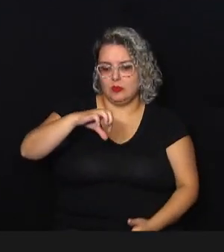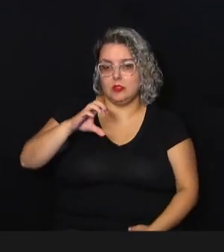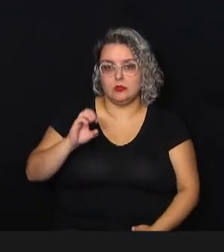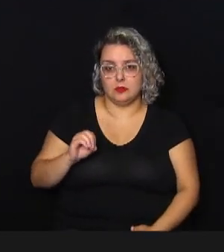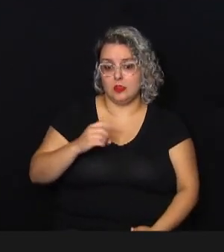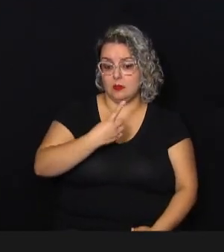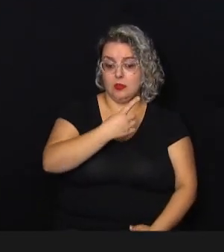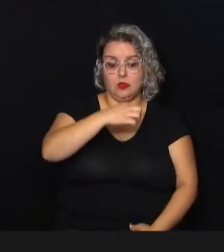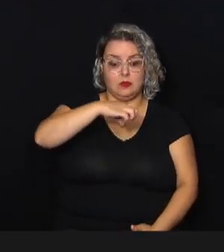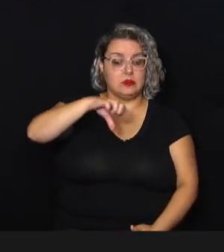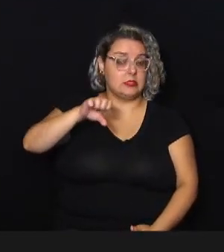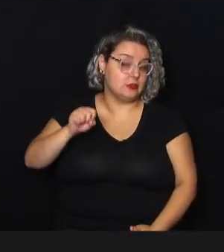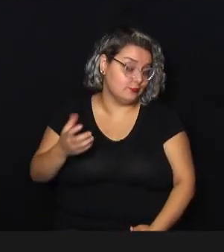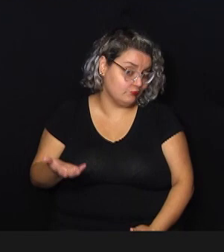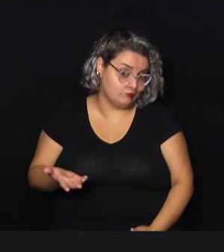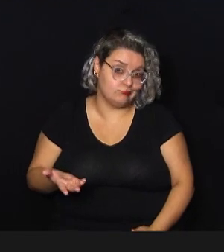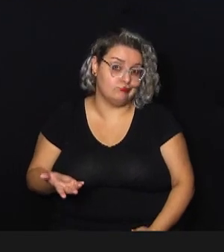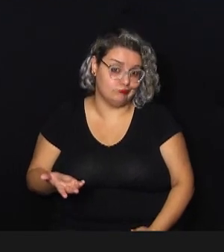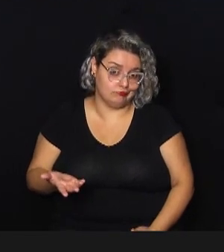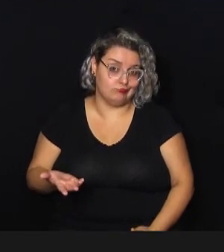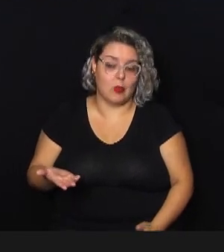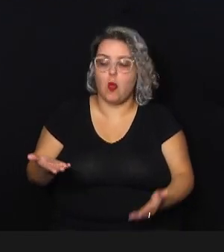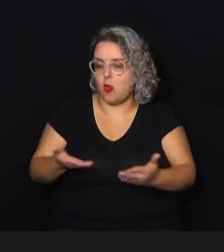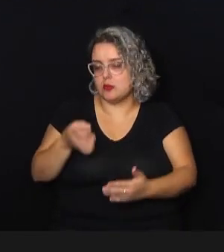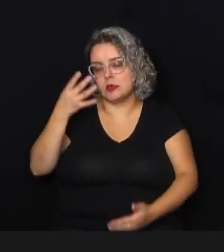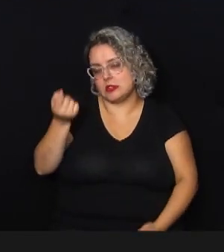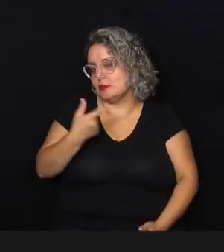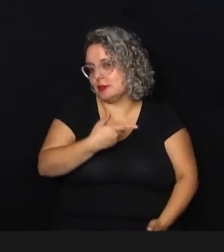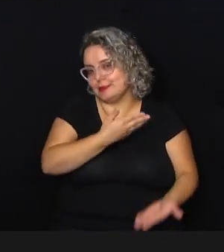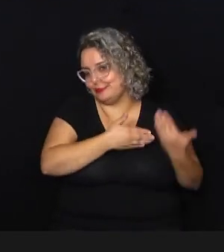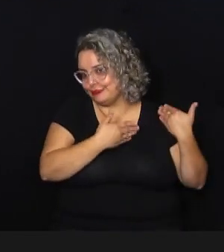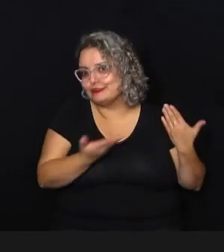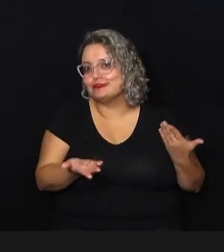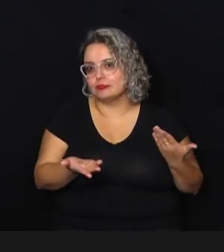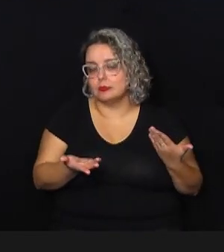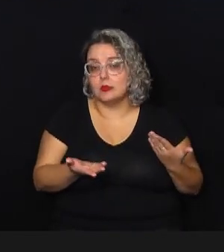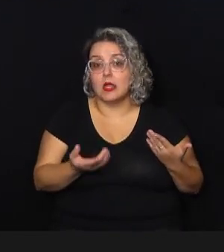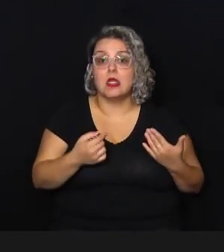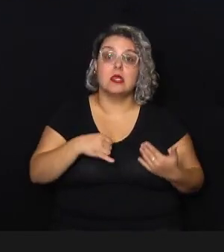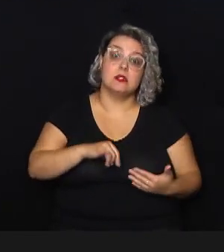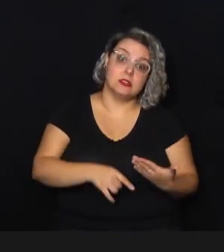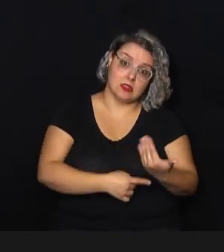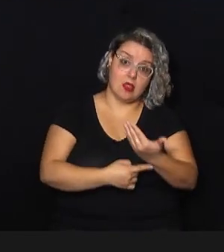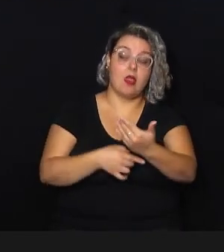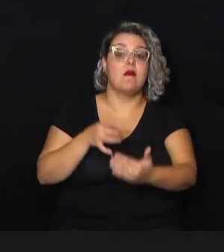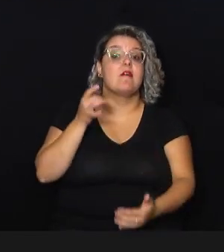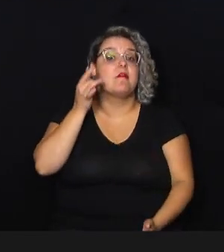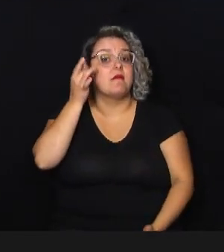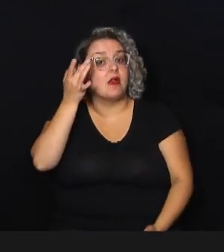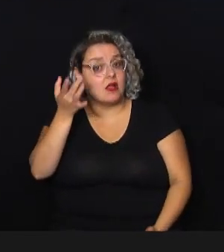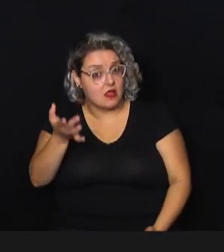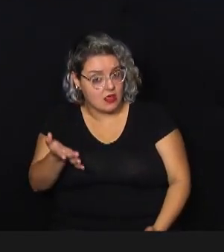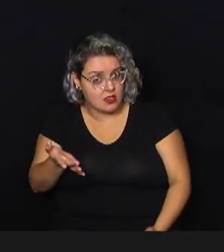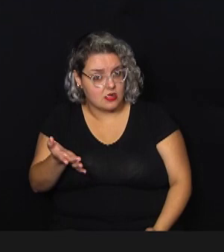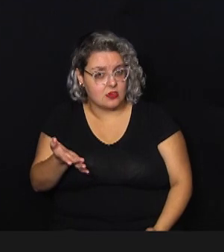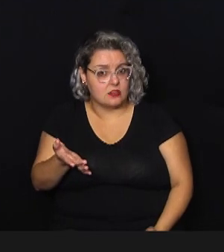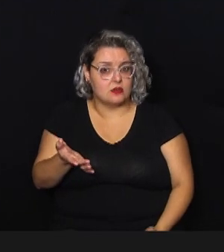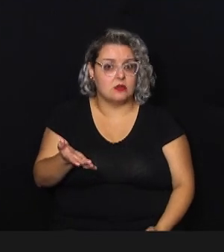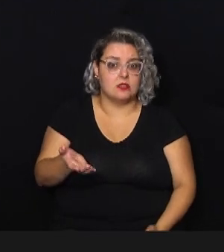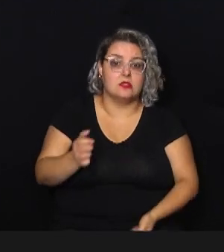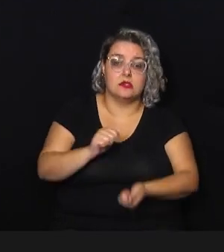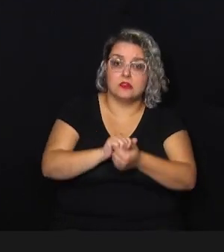80. Então, se num primeiro momento a tecnologia facilita esses contornos